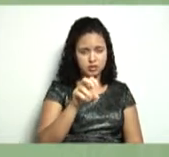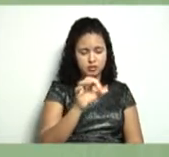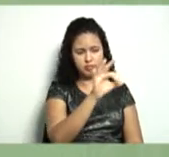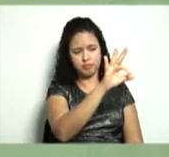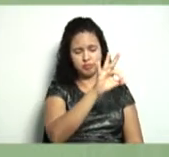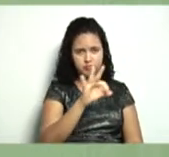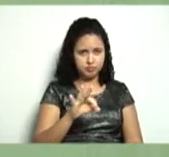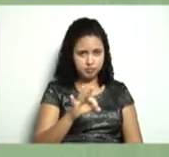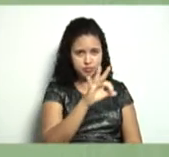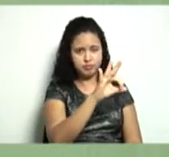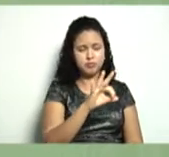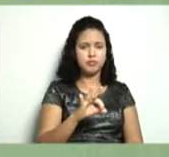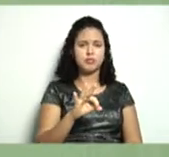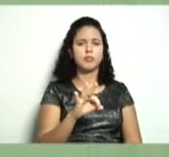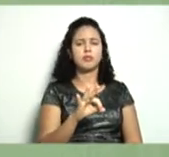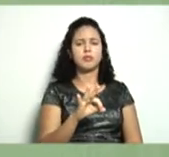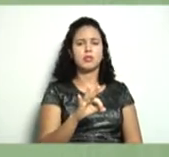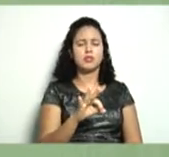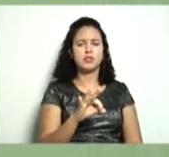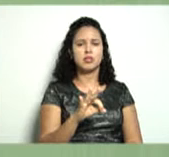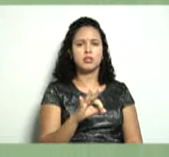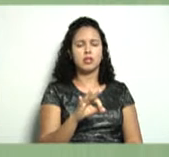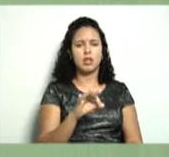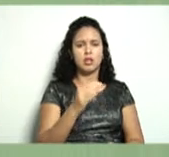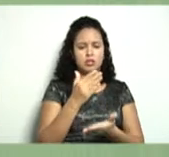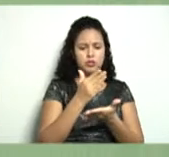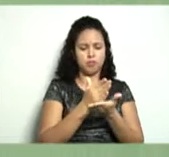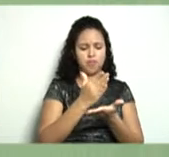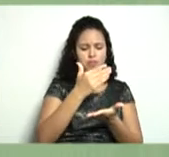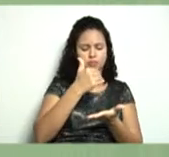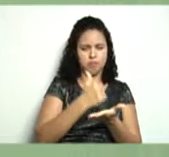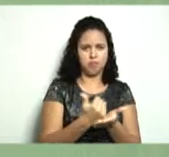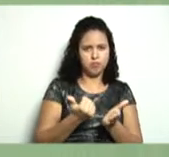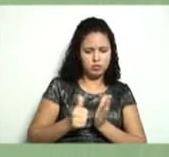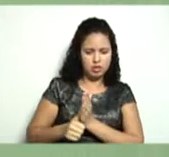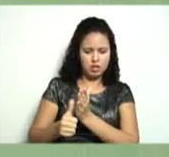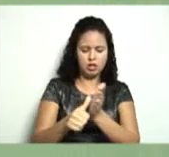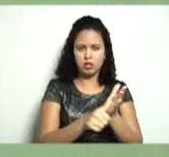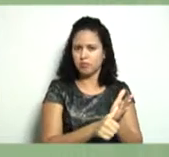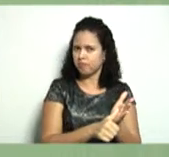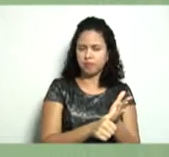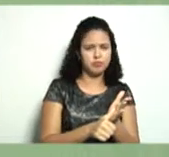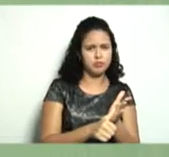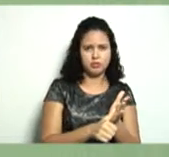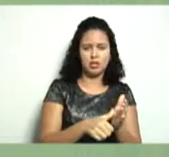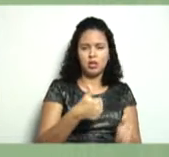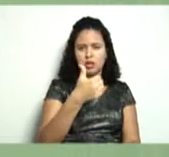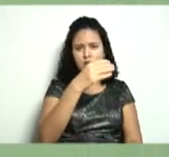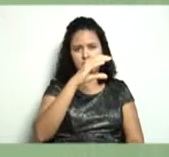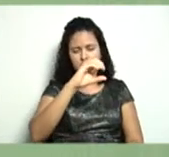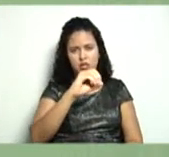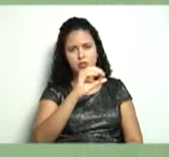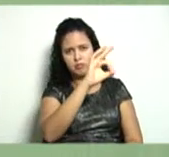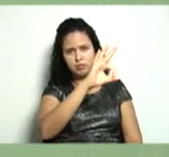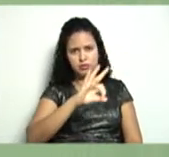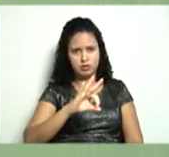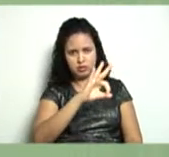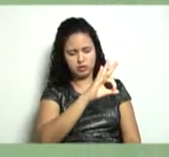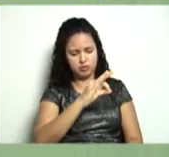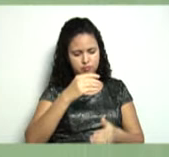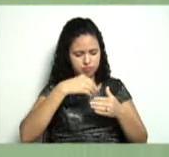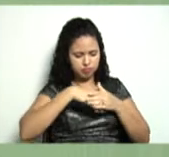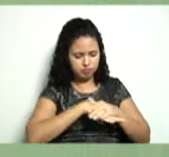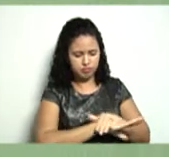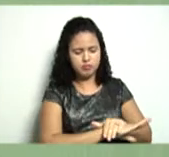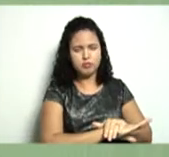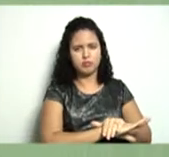cooperativa constituir não será dividido entre os sócios. 10% será para o fundo de reserva e